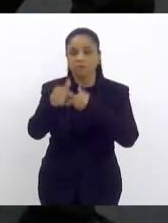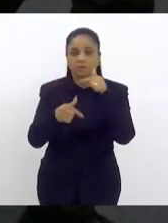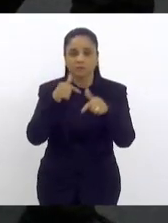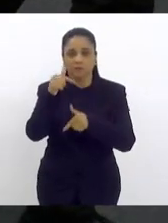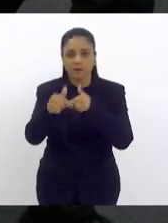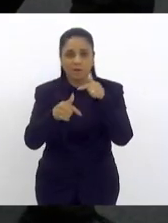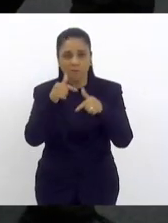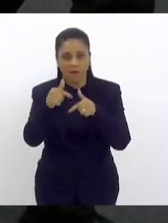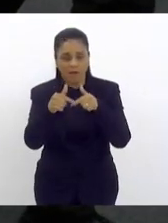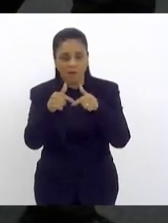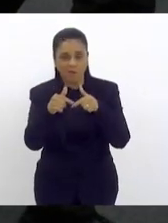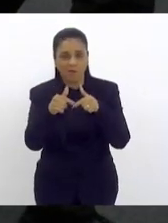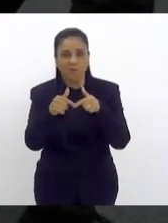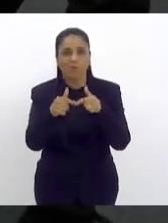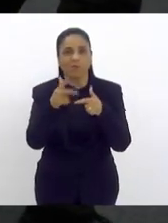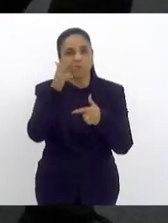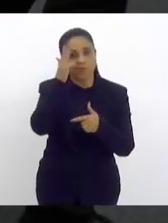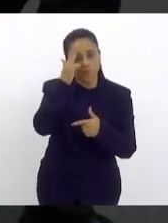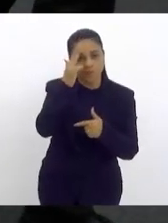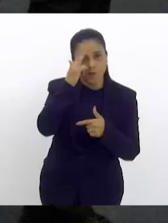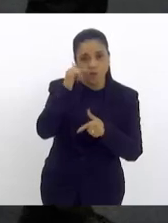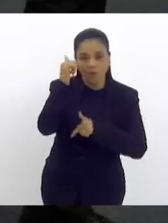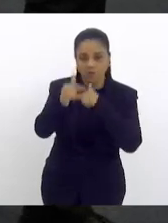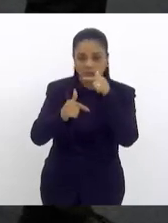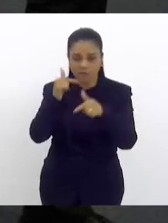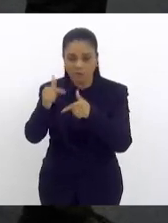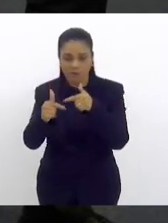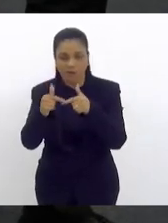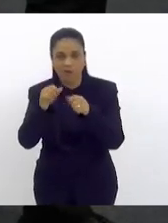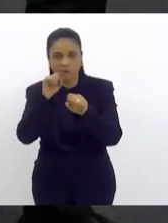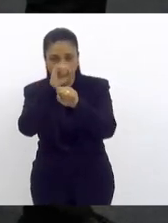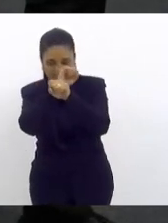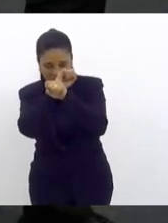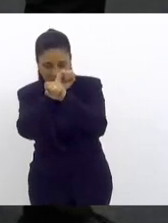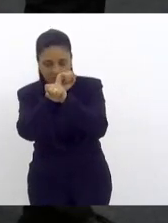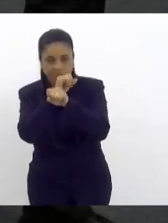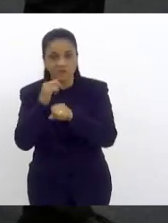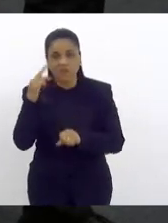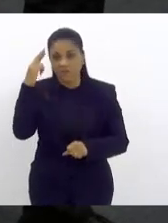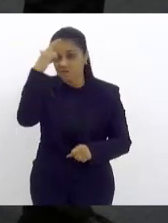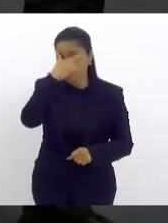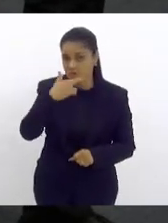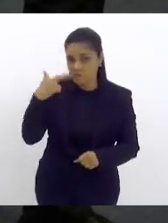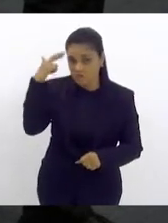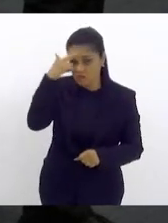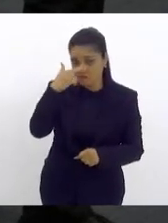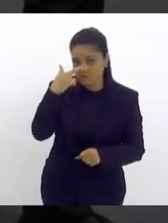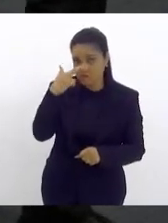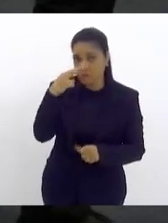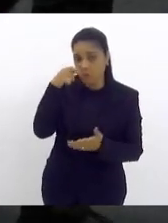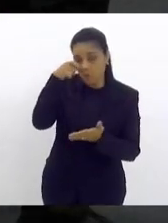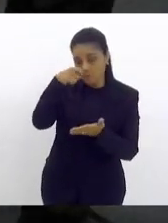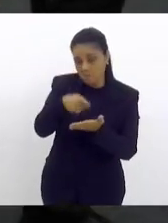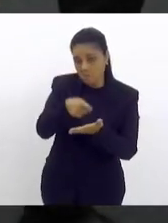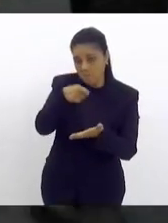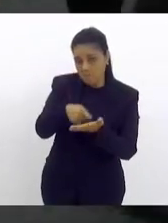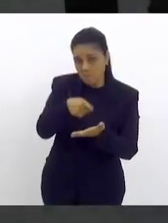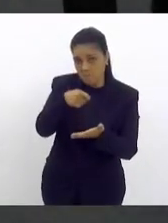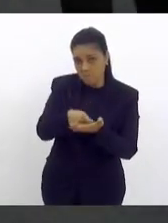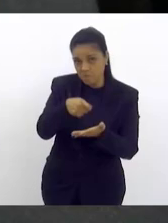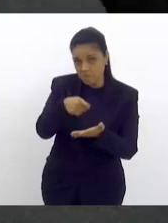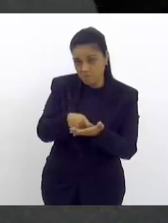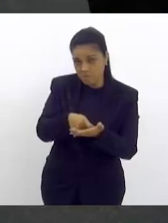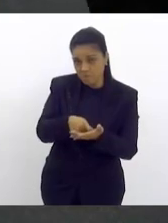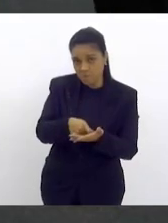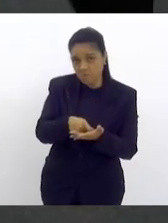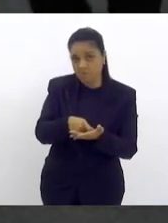ao trabalho escravo estabelecendo fiscalização e punições para que isso não se repita